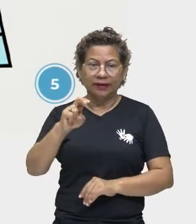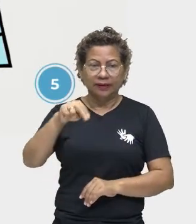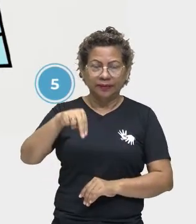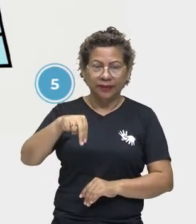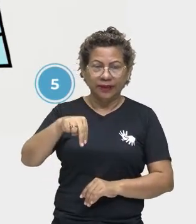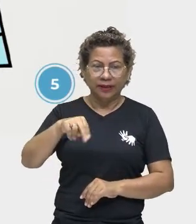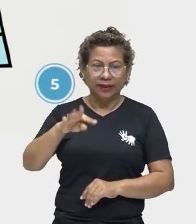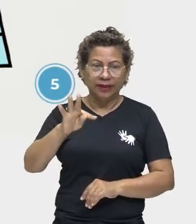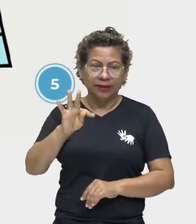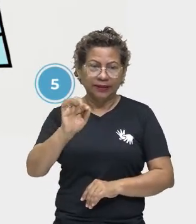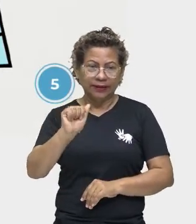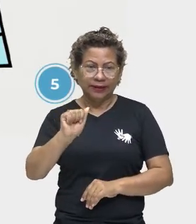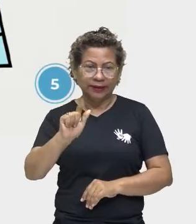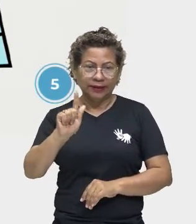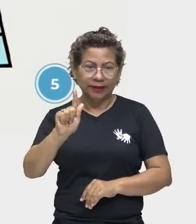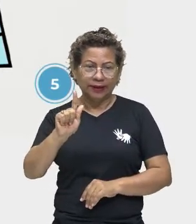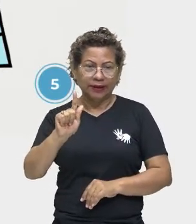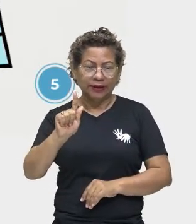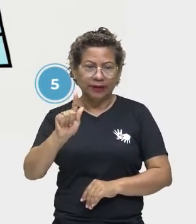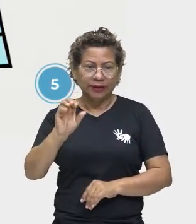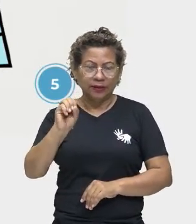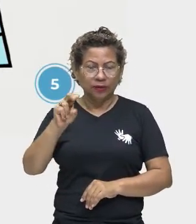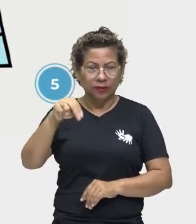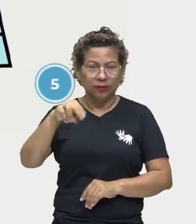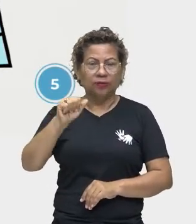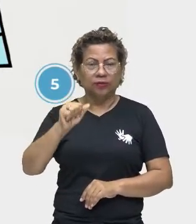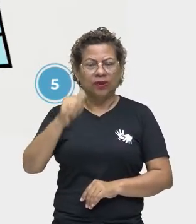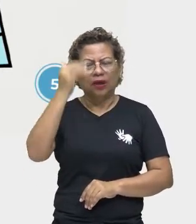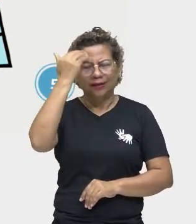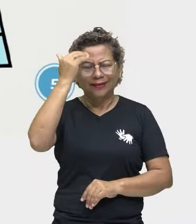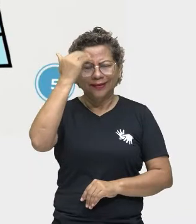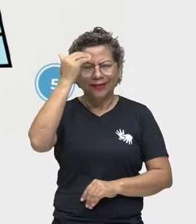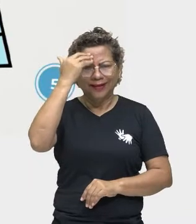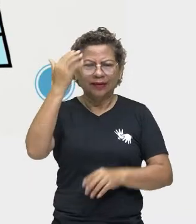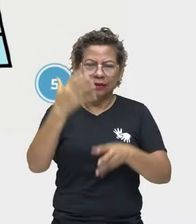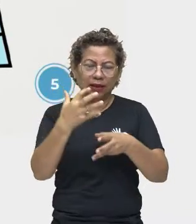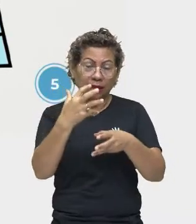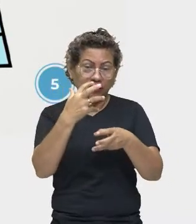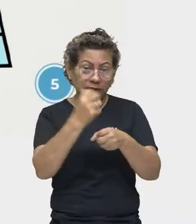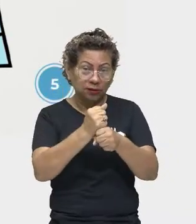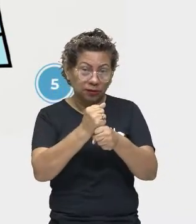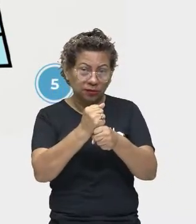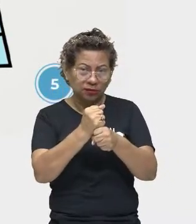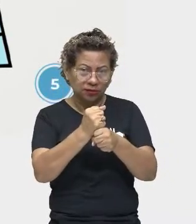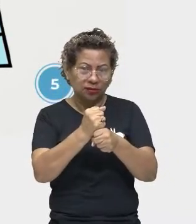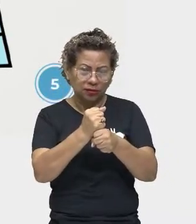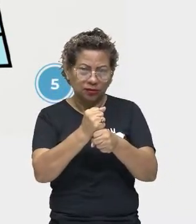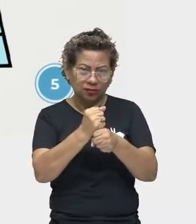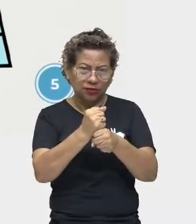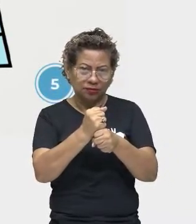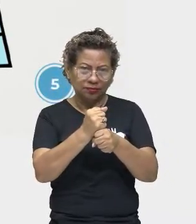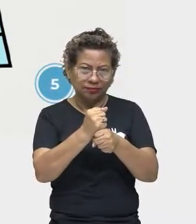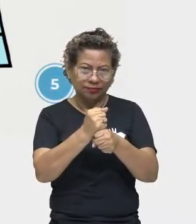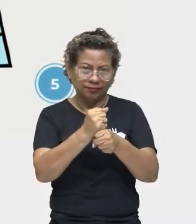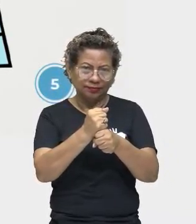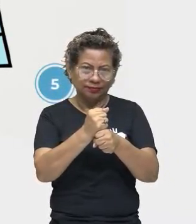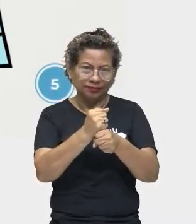Então nós temos que a soma dos ângulos internos de um pentágono